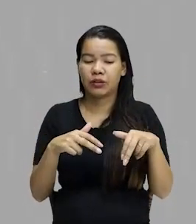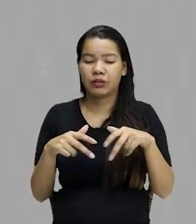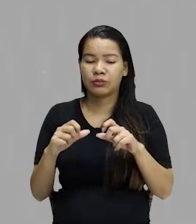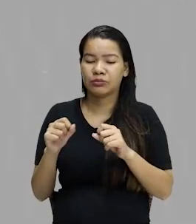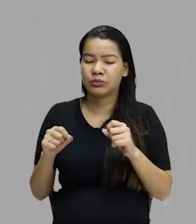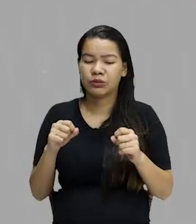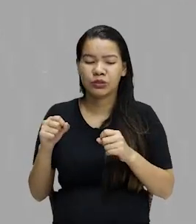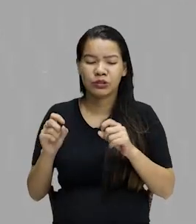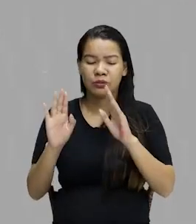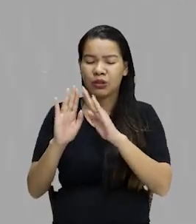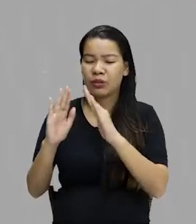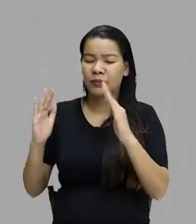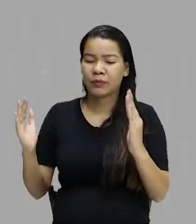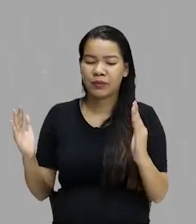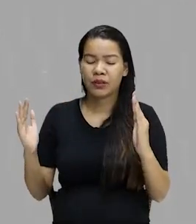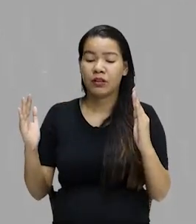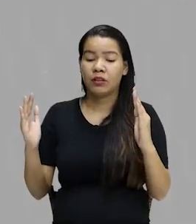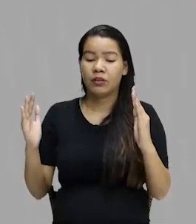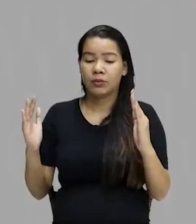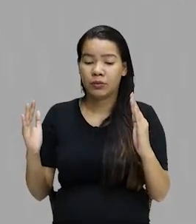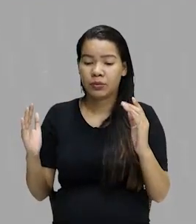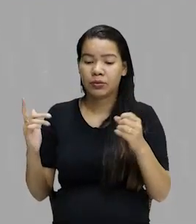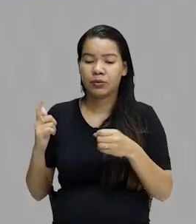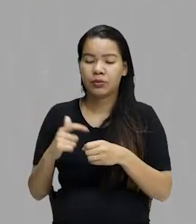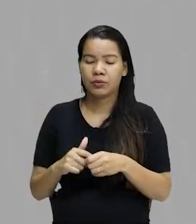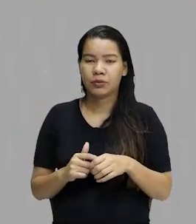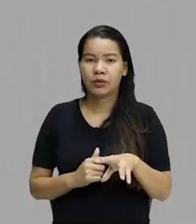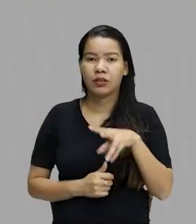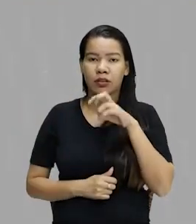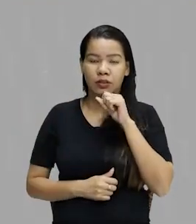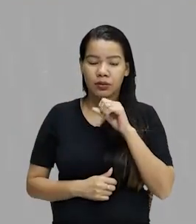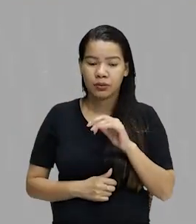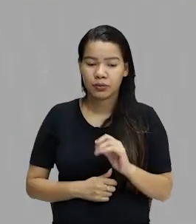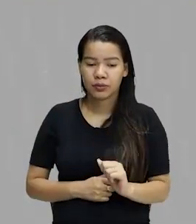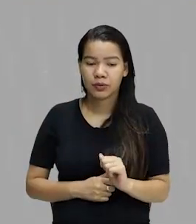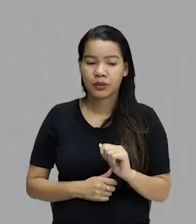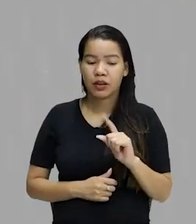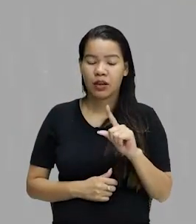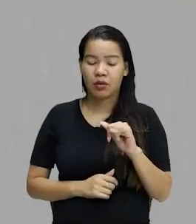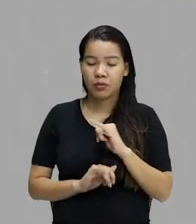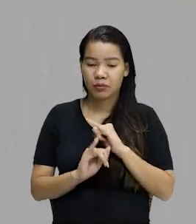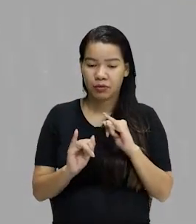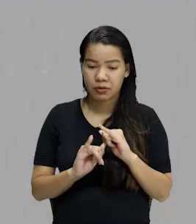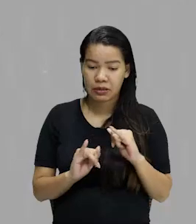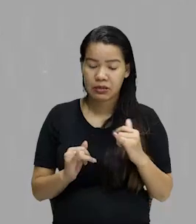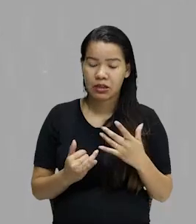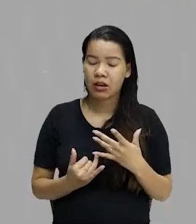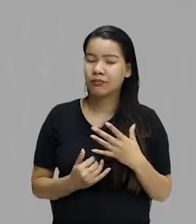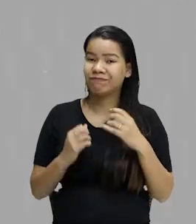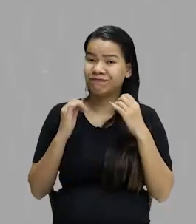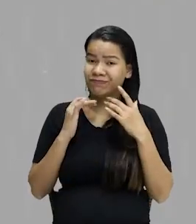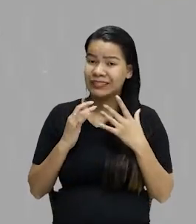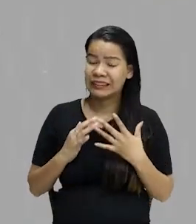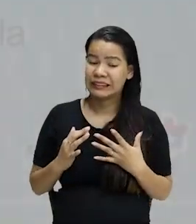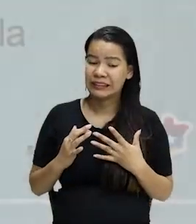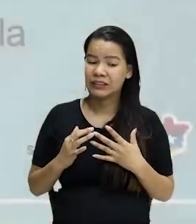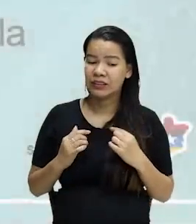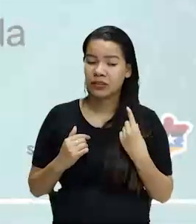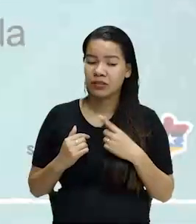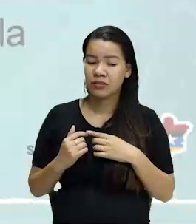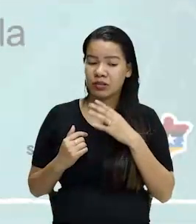a respirar. Um relato dramático, né? A gente vai comentar essa questão. Olha só.